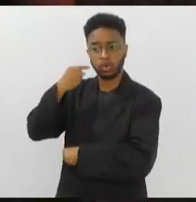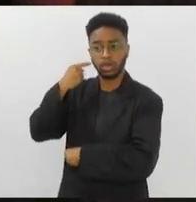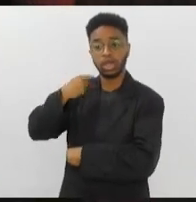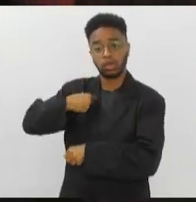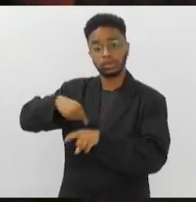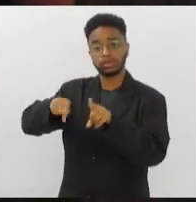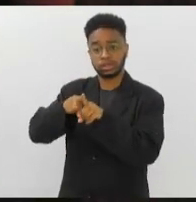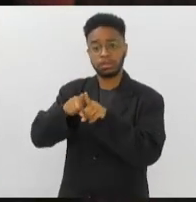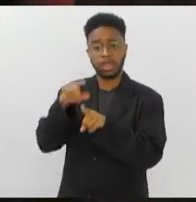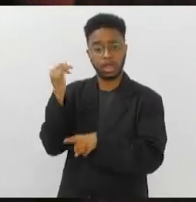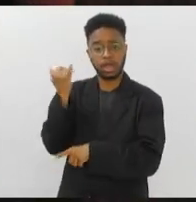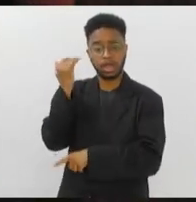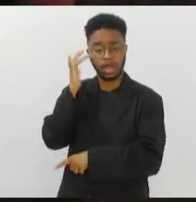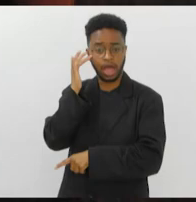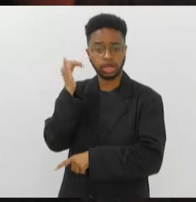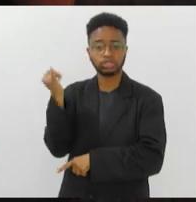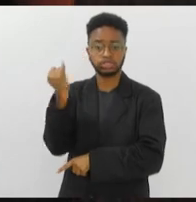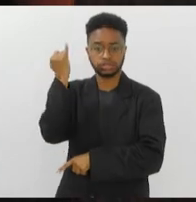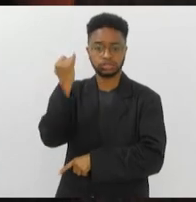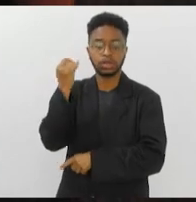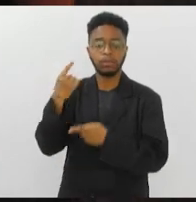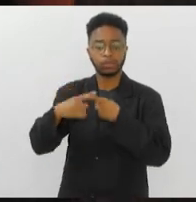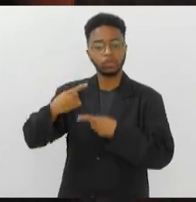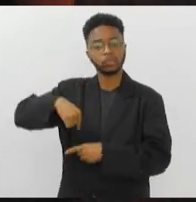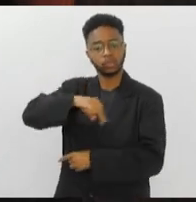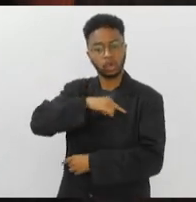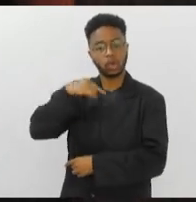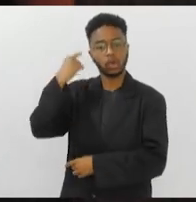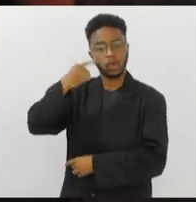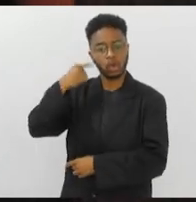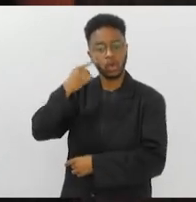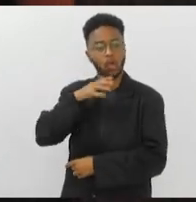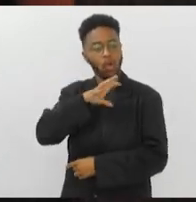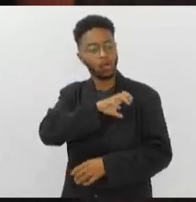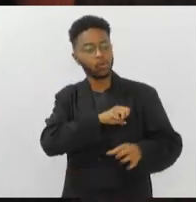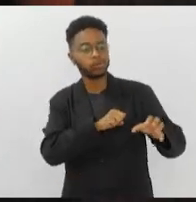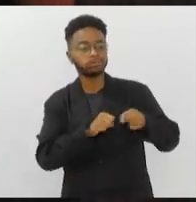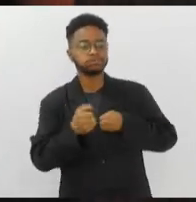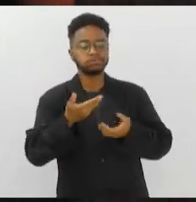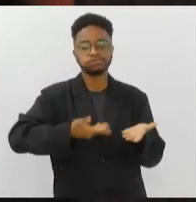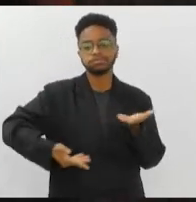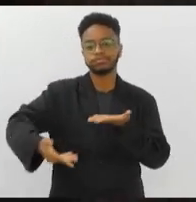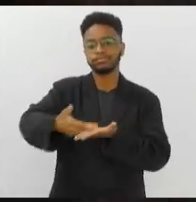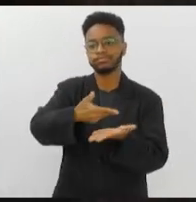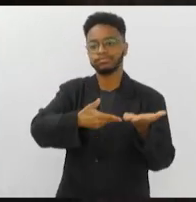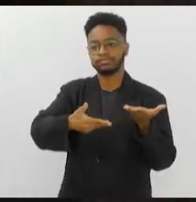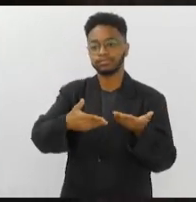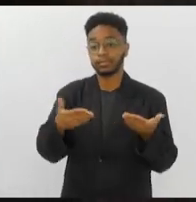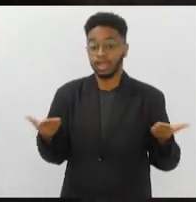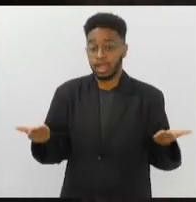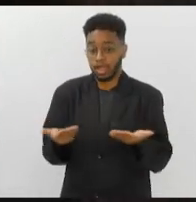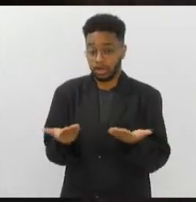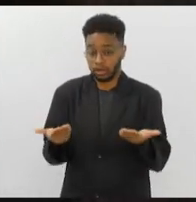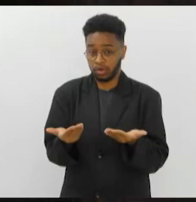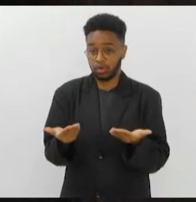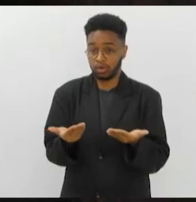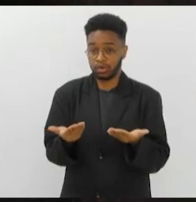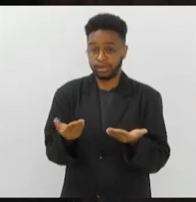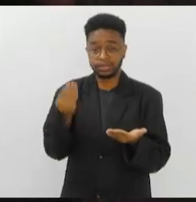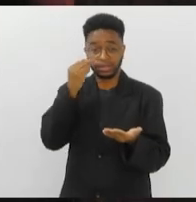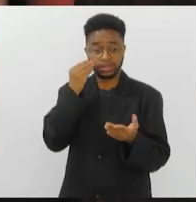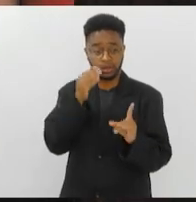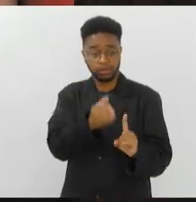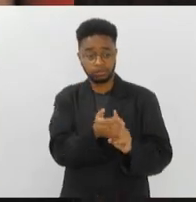também me importei com isso, porque também nós somos loucos uns pelos outros. E agora estão querendo me